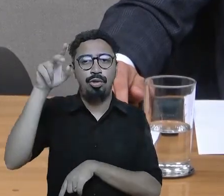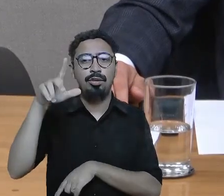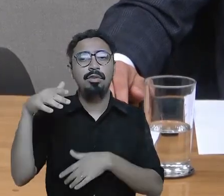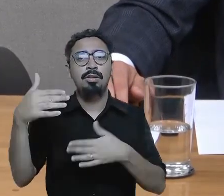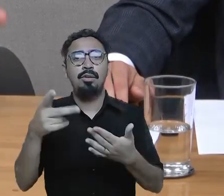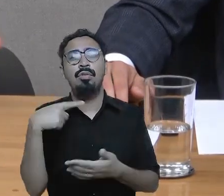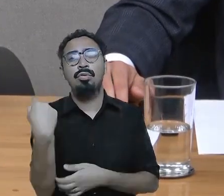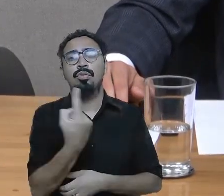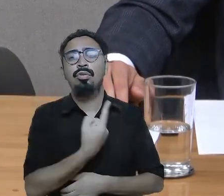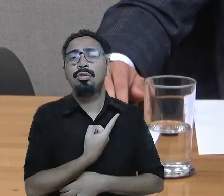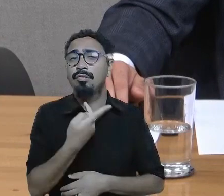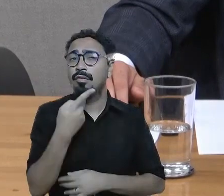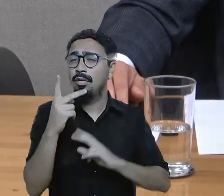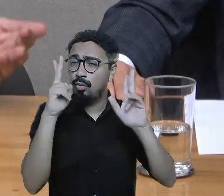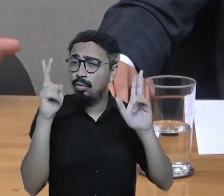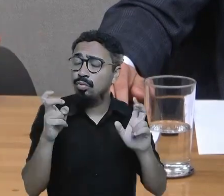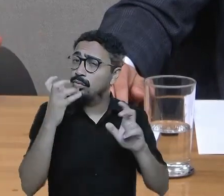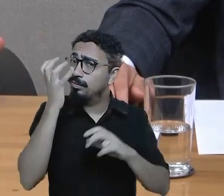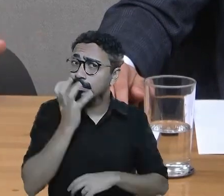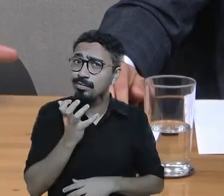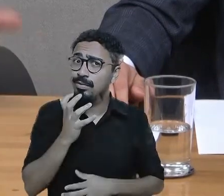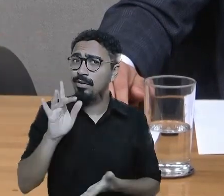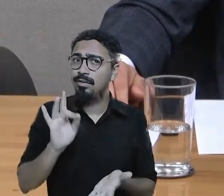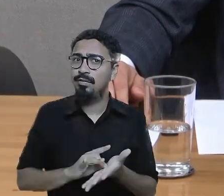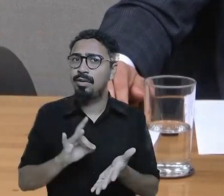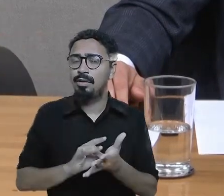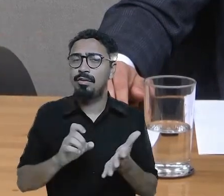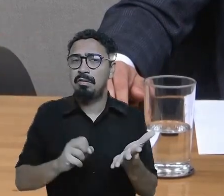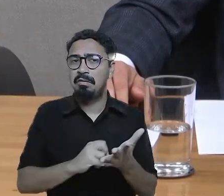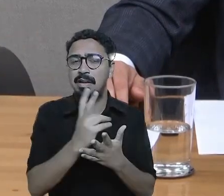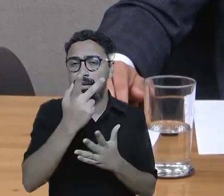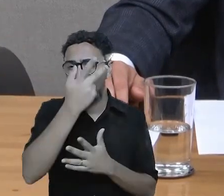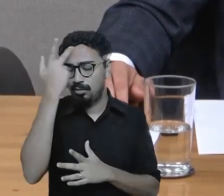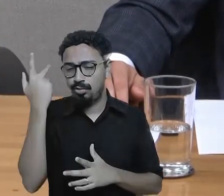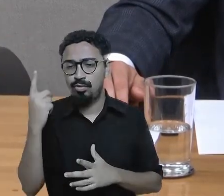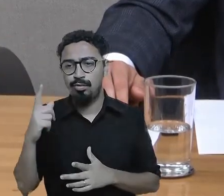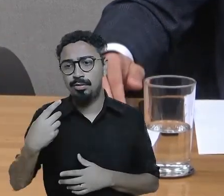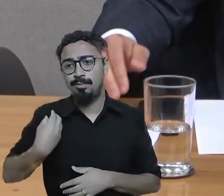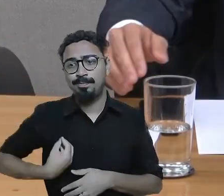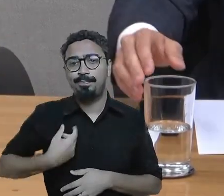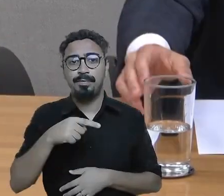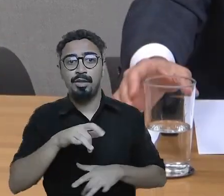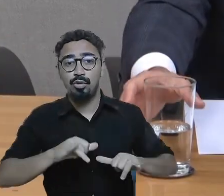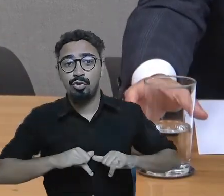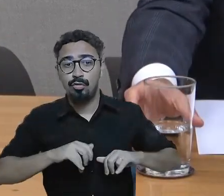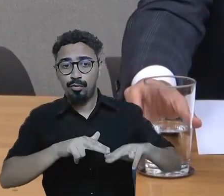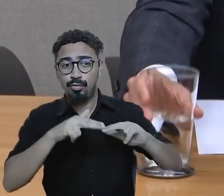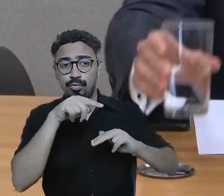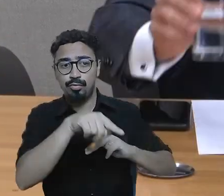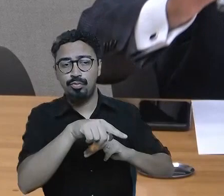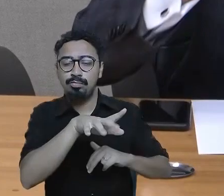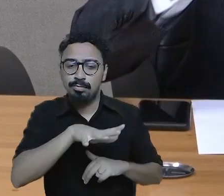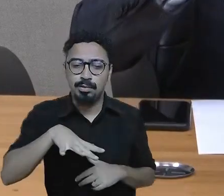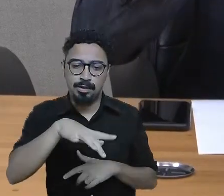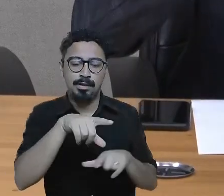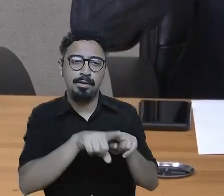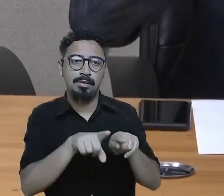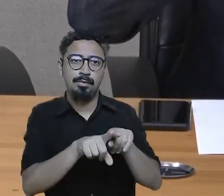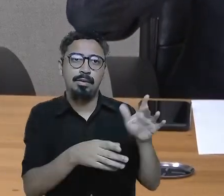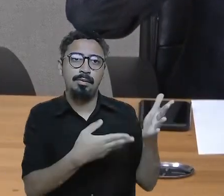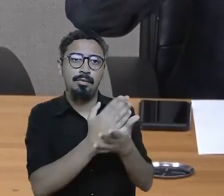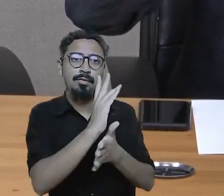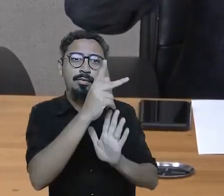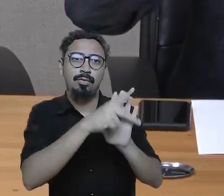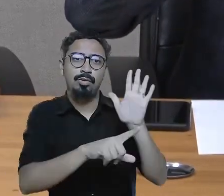muito séria de uma matéria que toca a vida de muita gente e também de uma questão territorial que tem Impacto hoje nós aprovamos esse projeto de lei amanhã